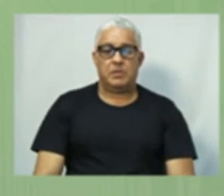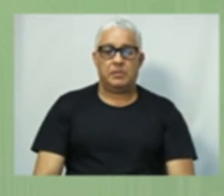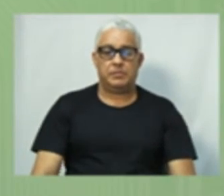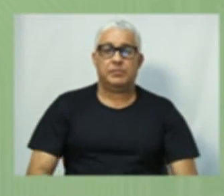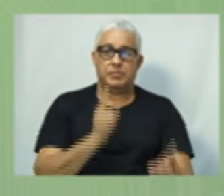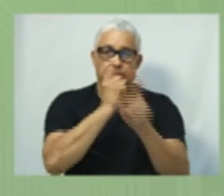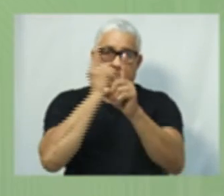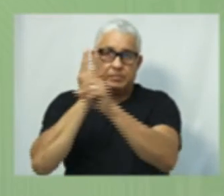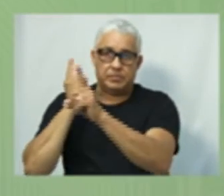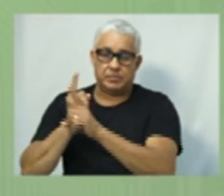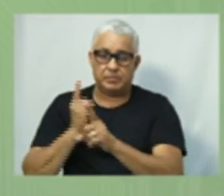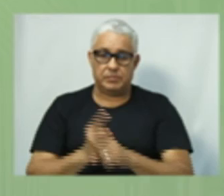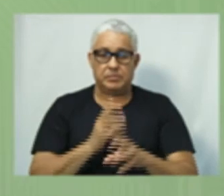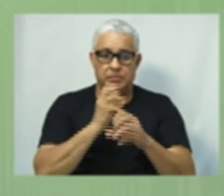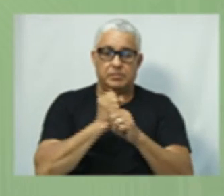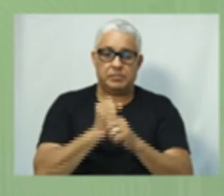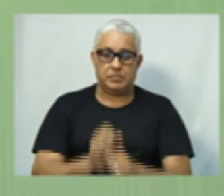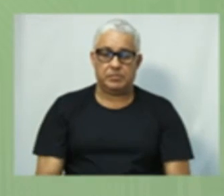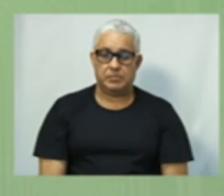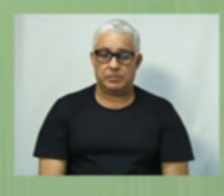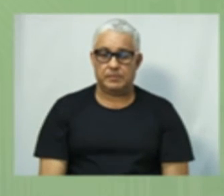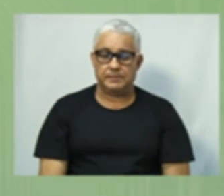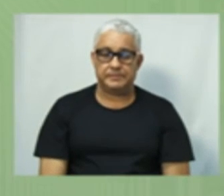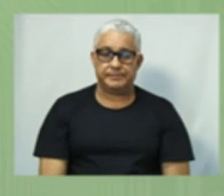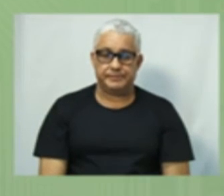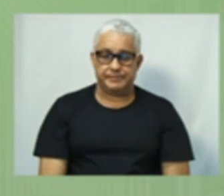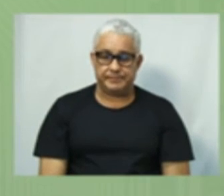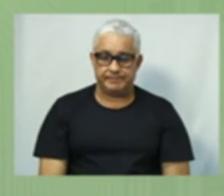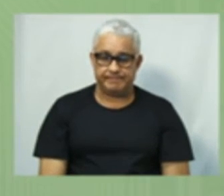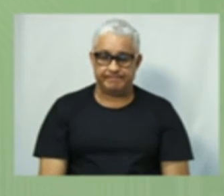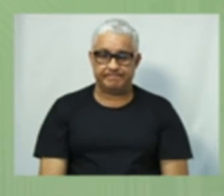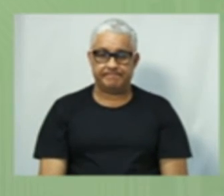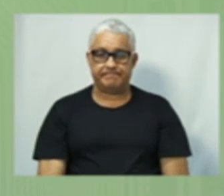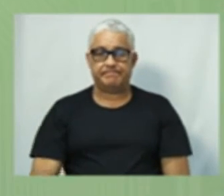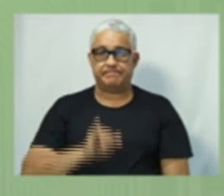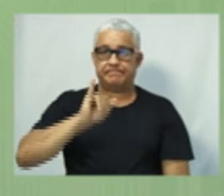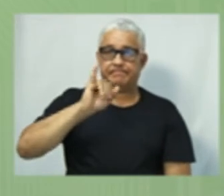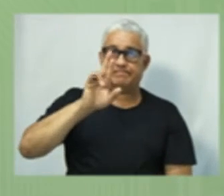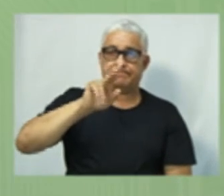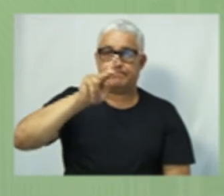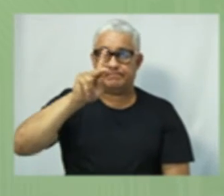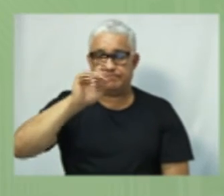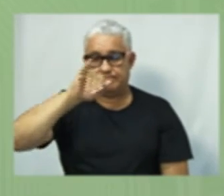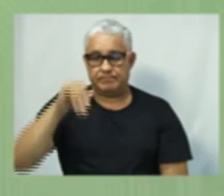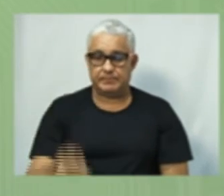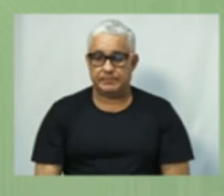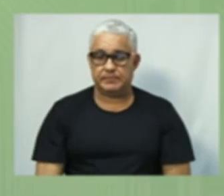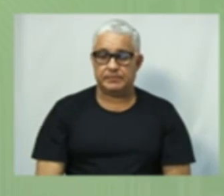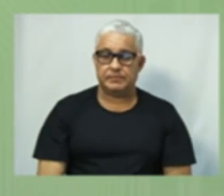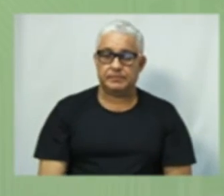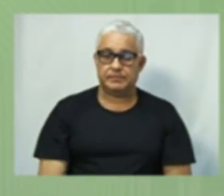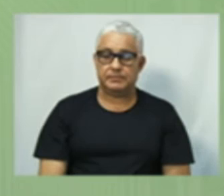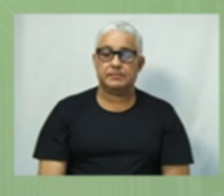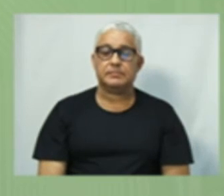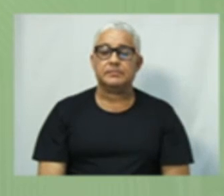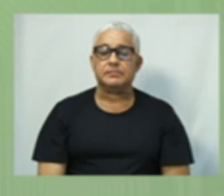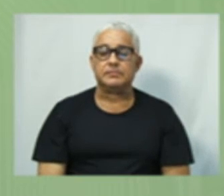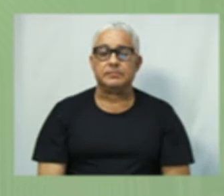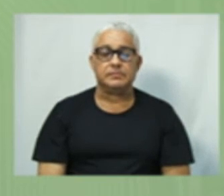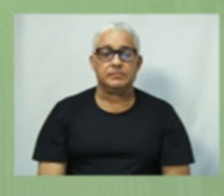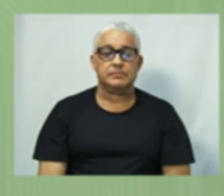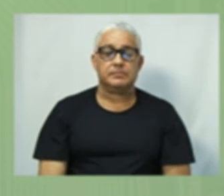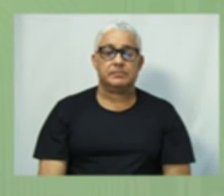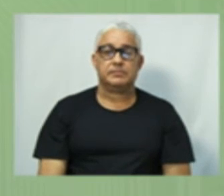cada valor. Já lá no imposto de renda, é aquela história, né? Pegamos os valores dos